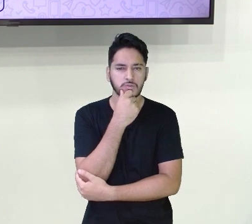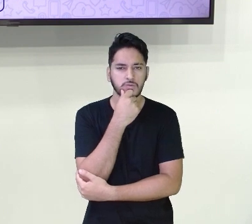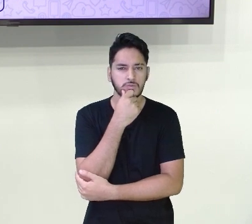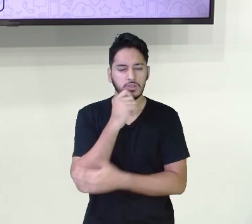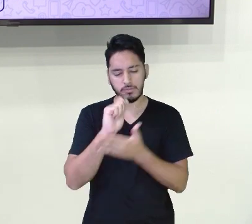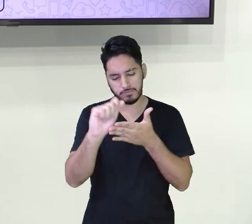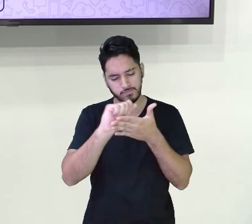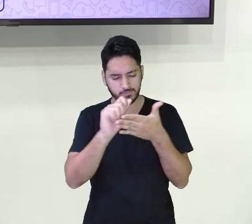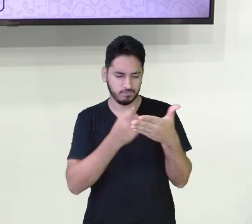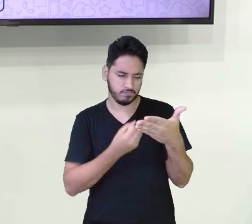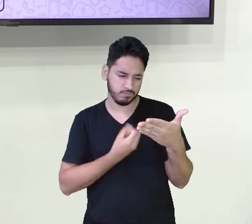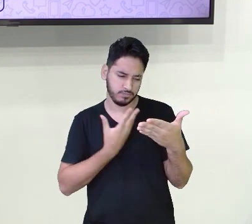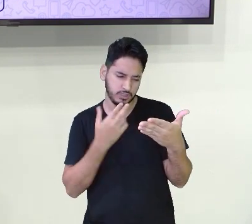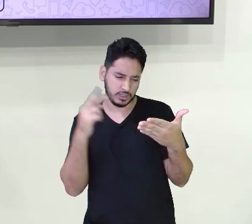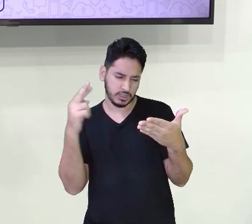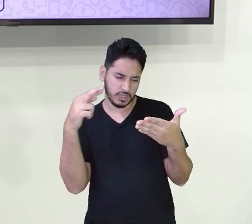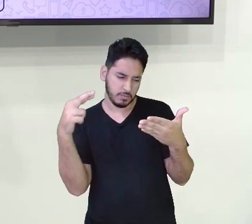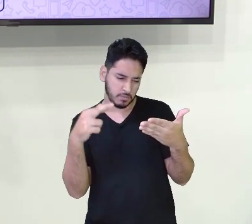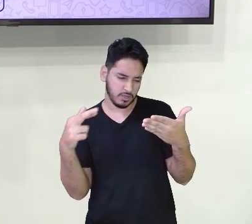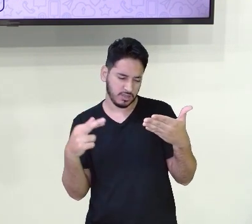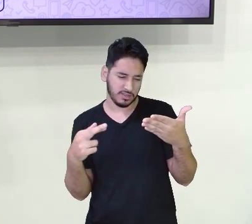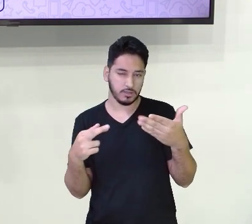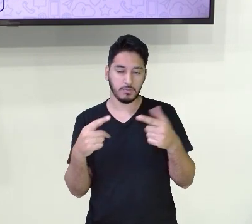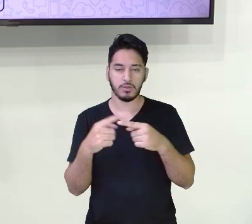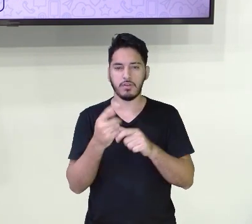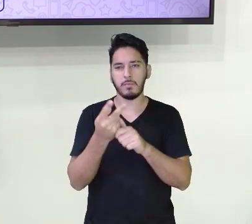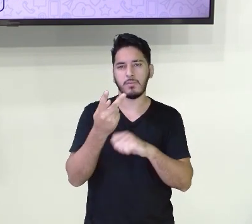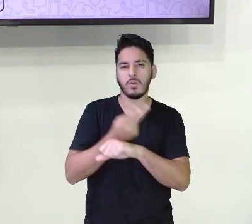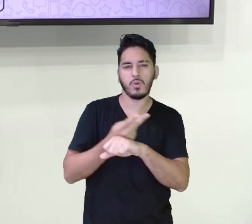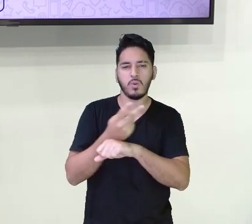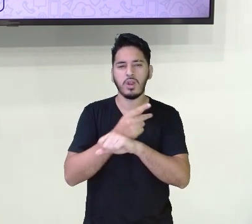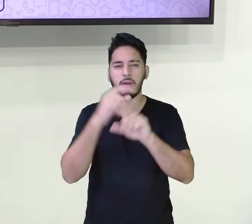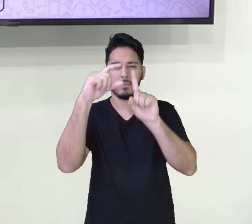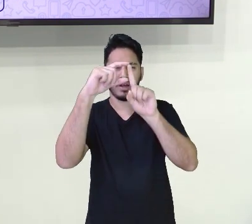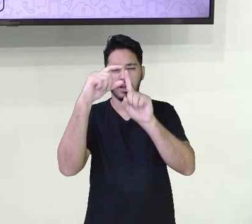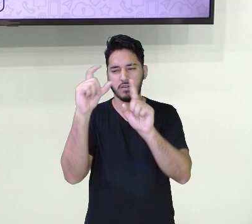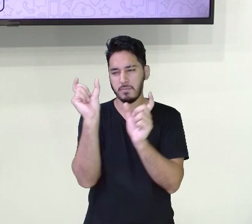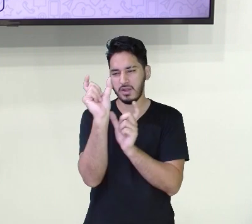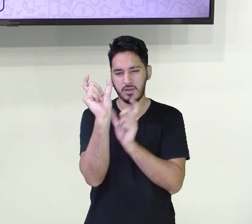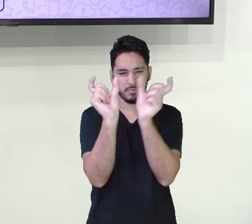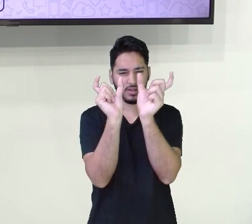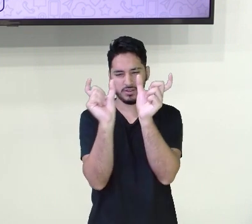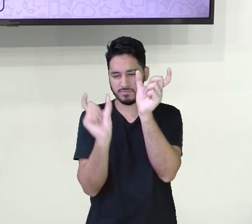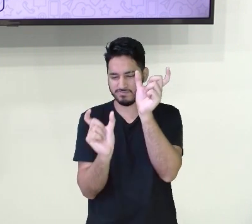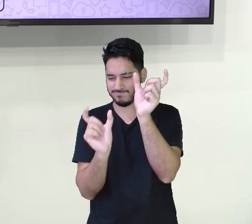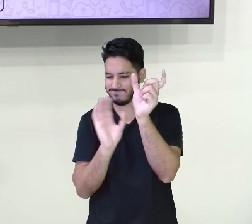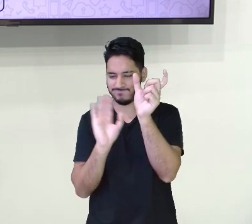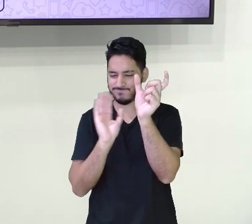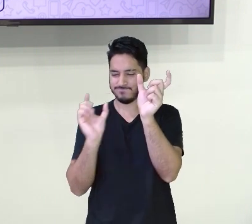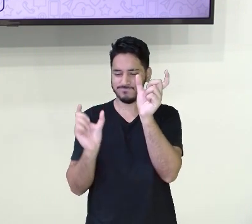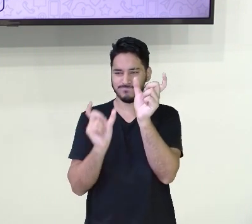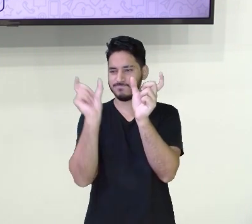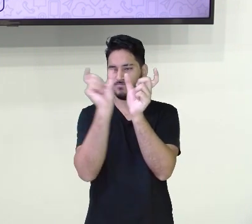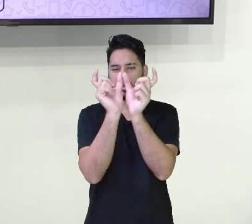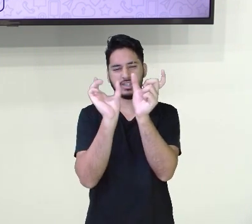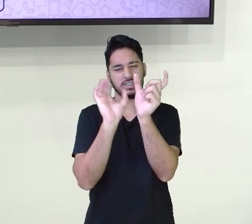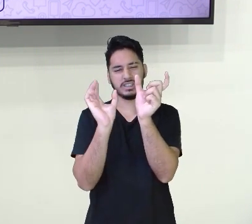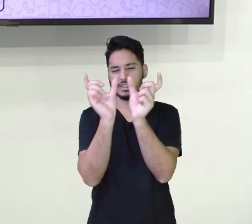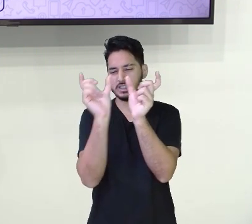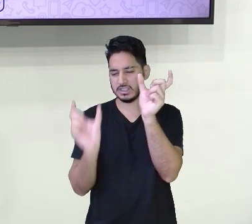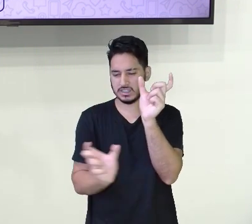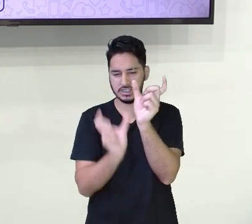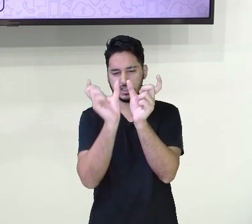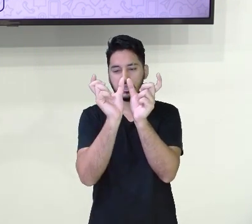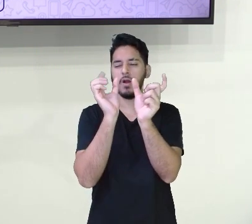rima para um poema, porque você vai buscar encaixar as palavras que têm sons finais semelhantes. Isso